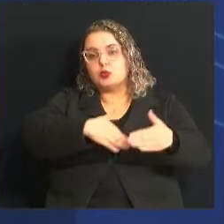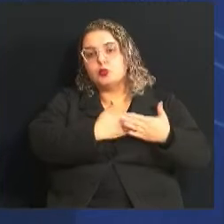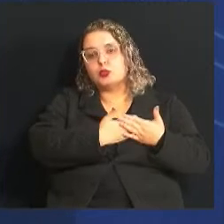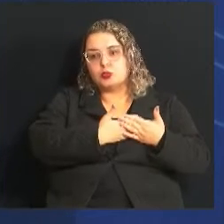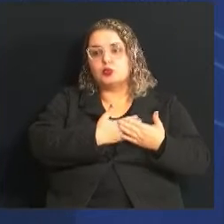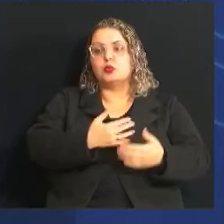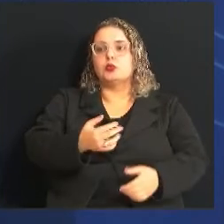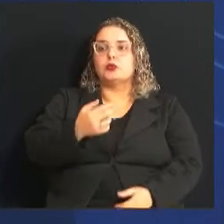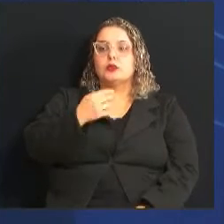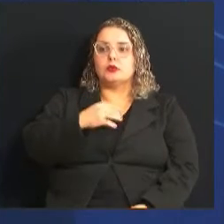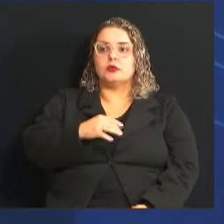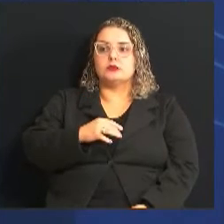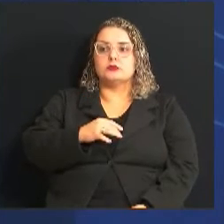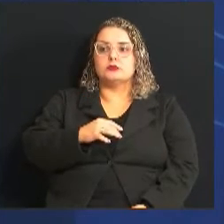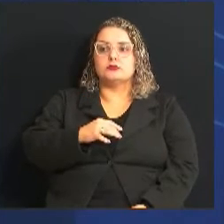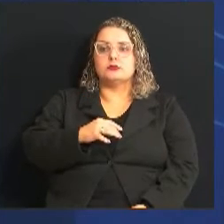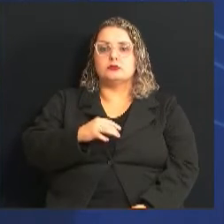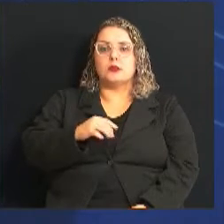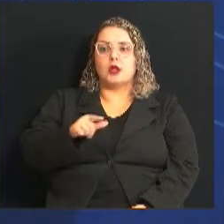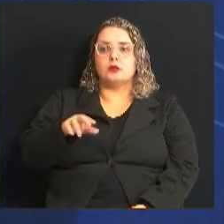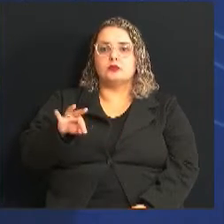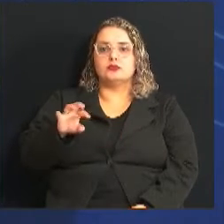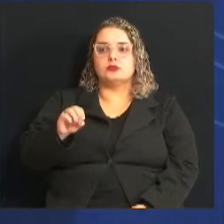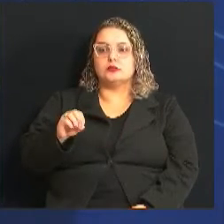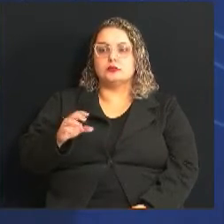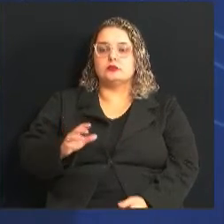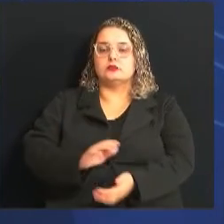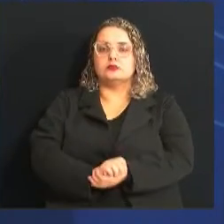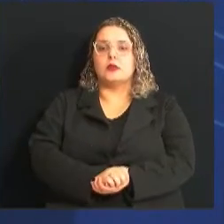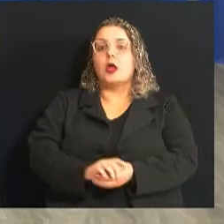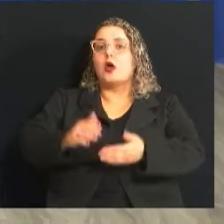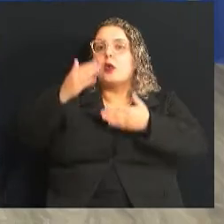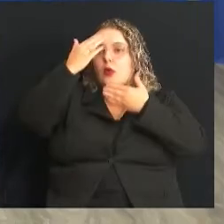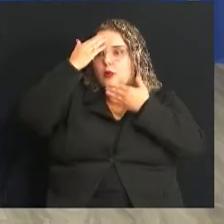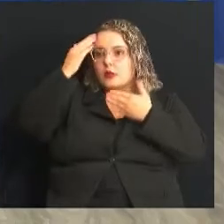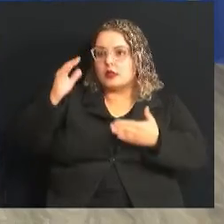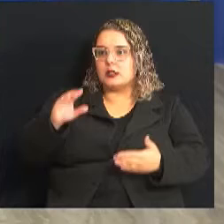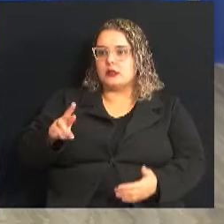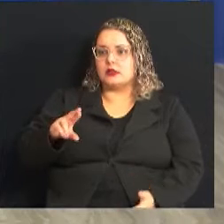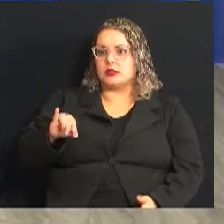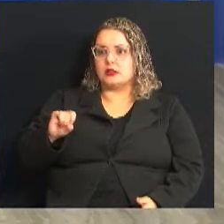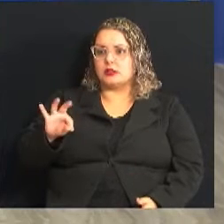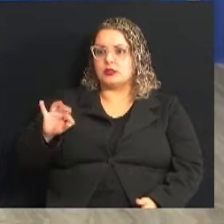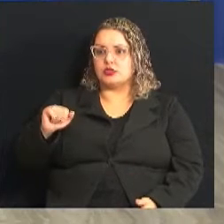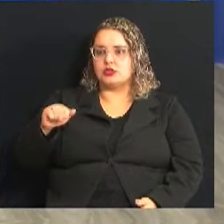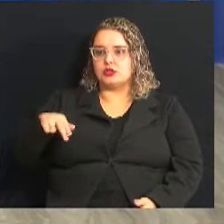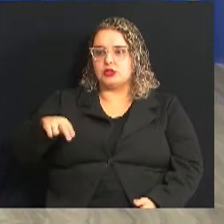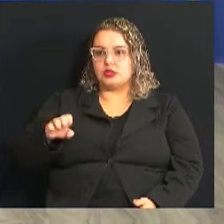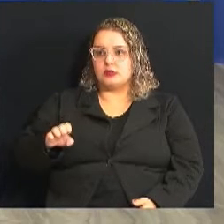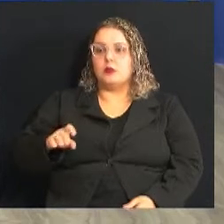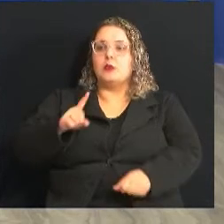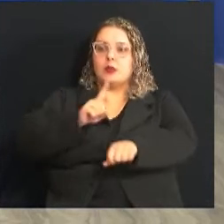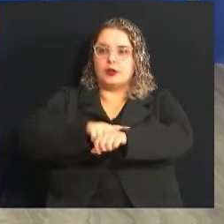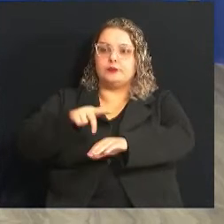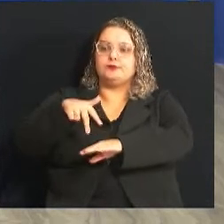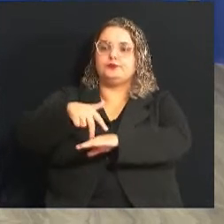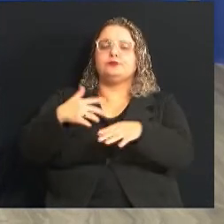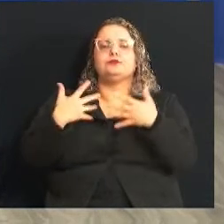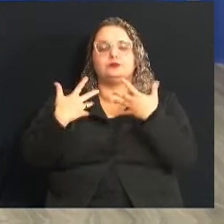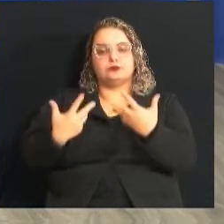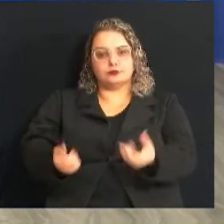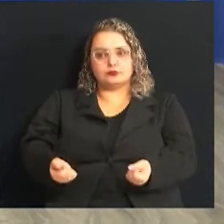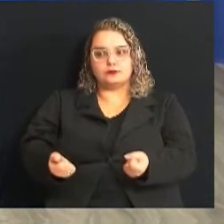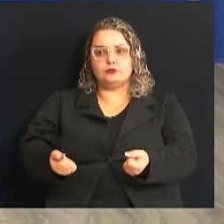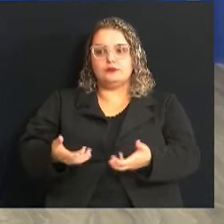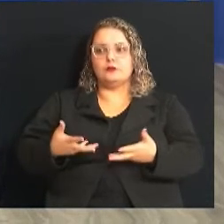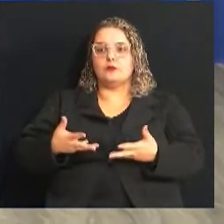e Luto. Então, Cristiane, primeiramente, muito obrigado pela disponibilidade do seu tempo, por ter aceito o convite